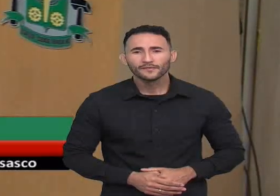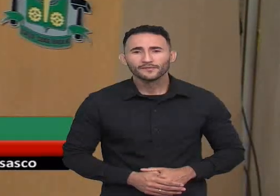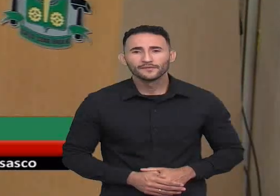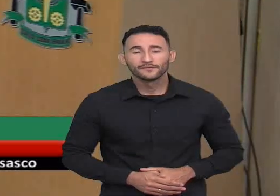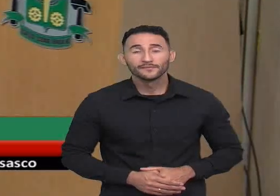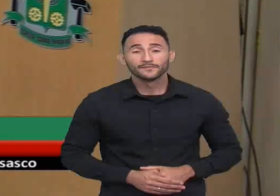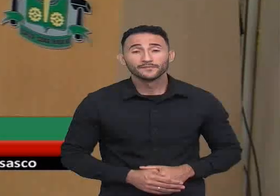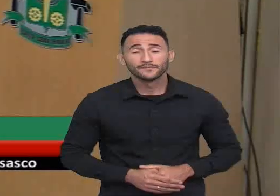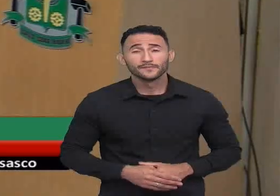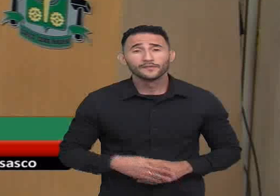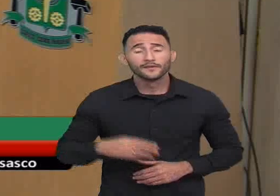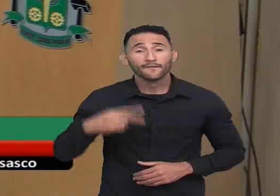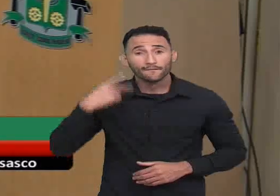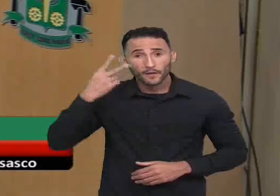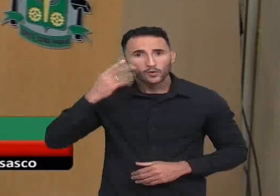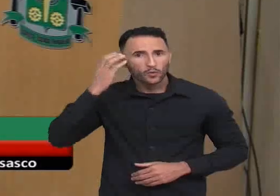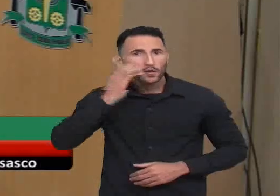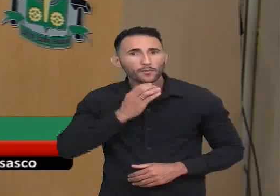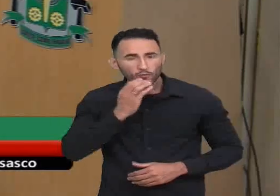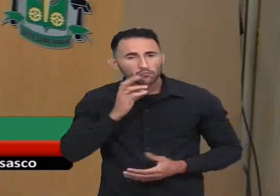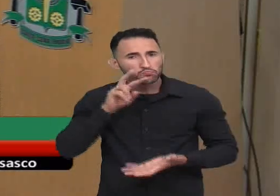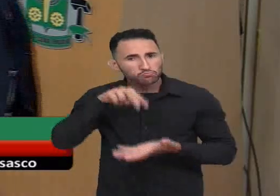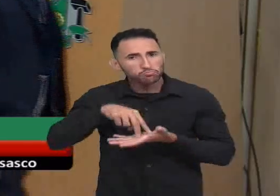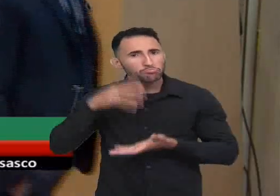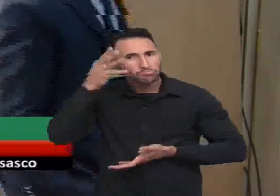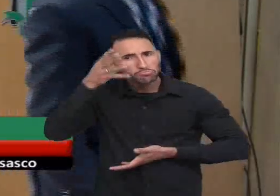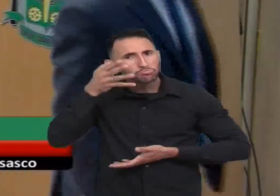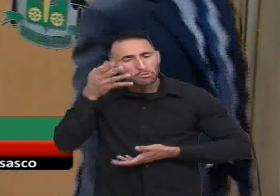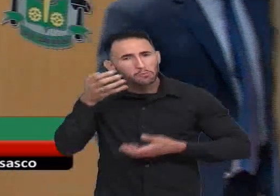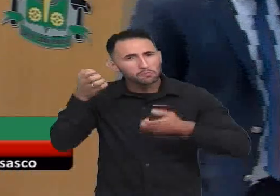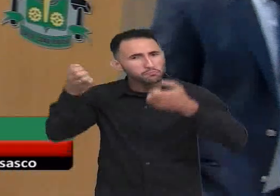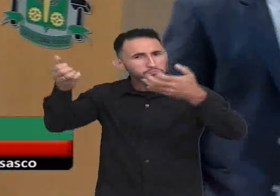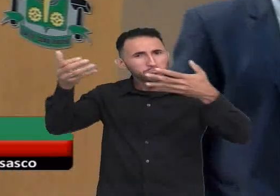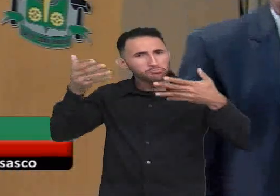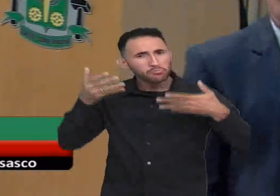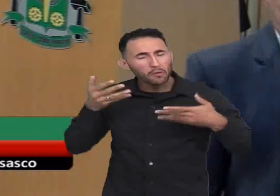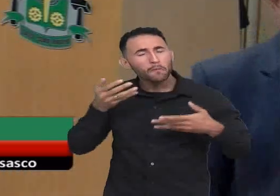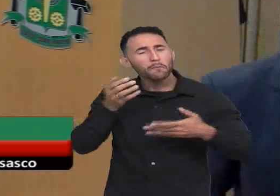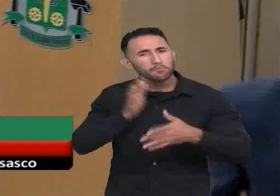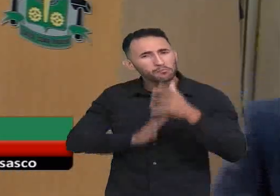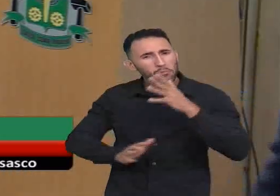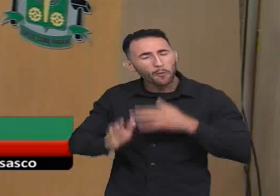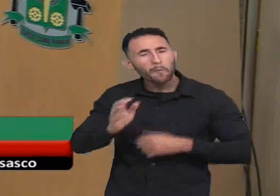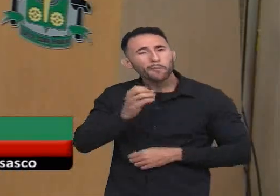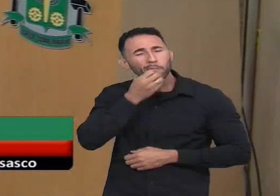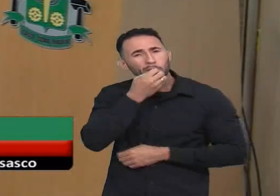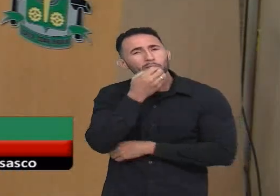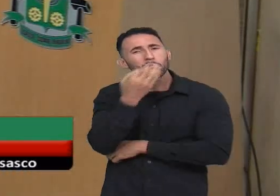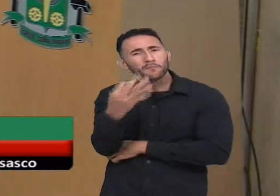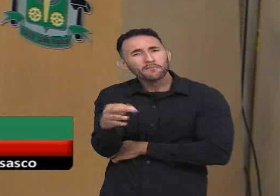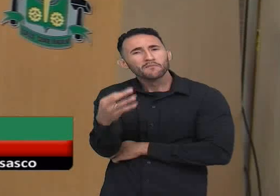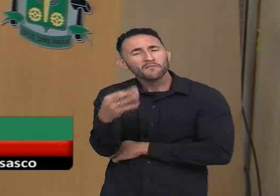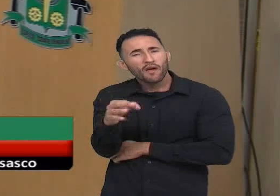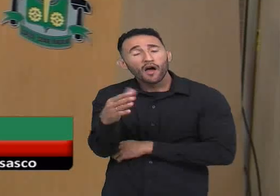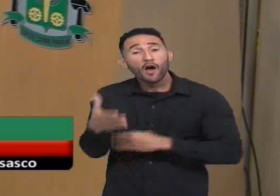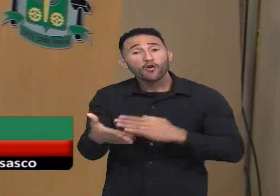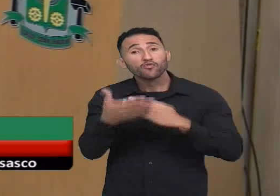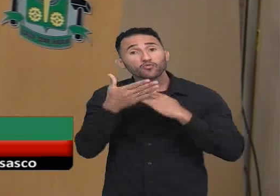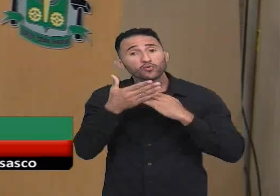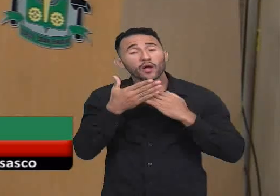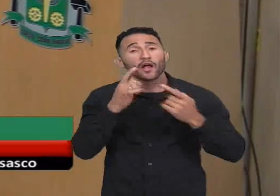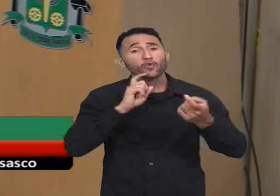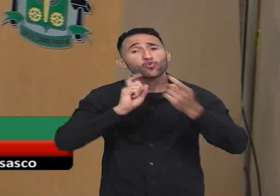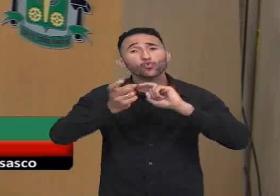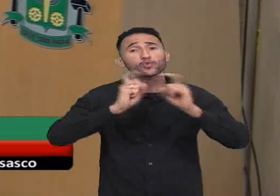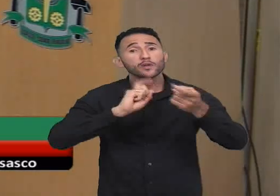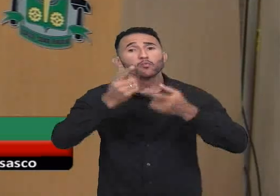Ô Emerson, muito bom você ter falado aqui também. E eu acho que enriquece aqui o debate e